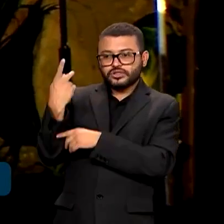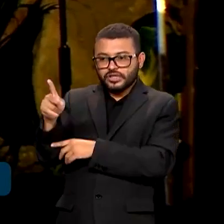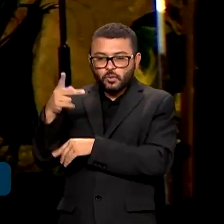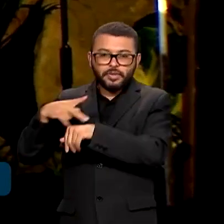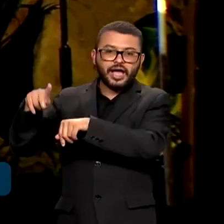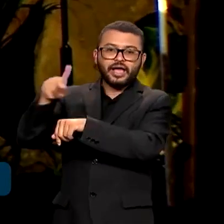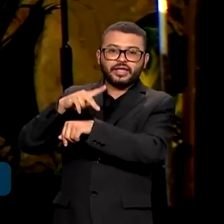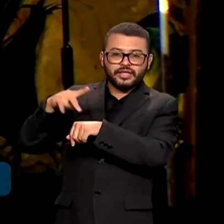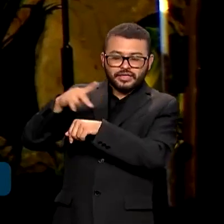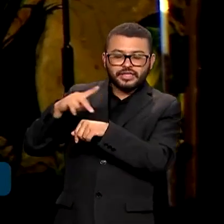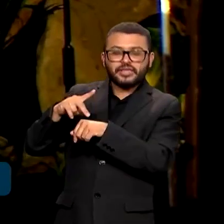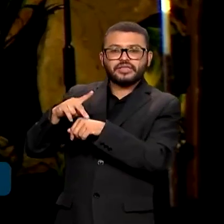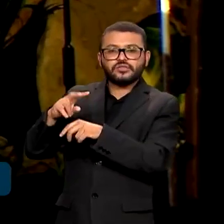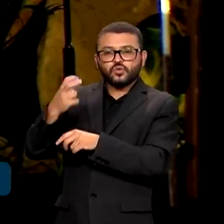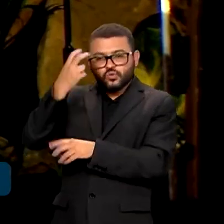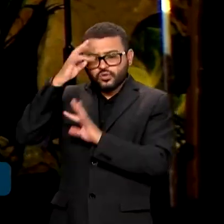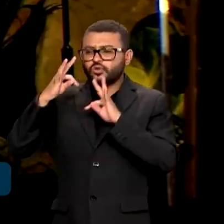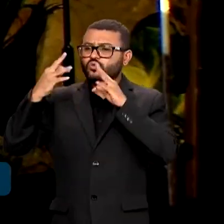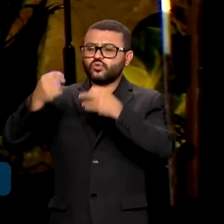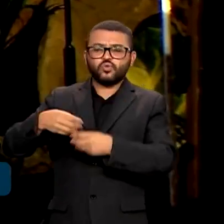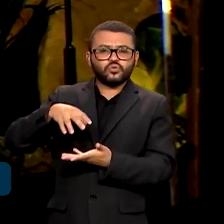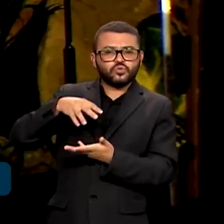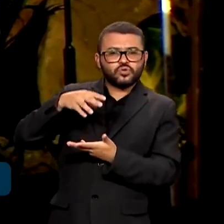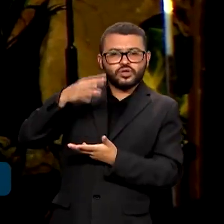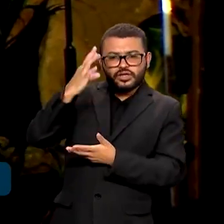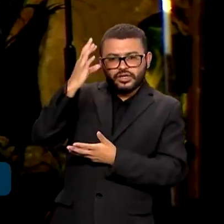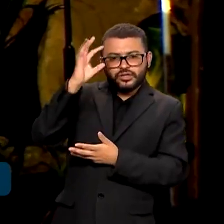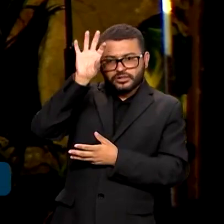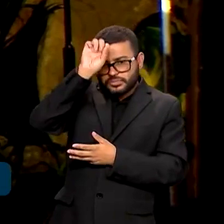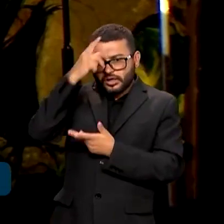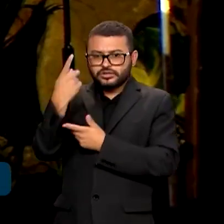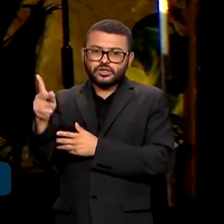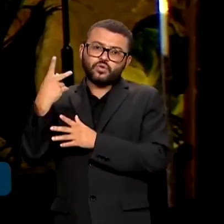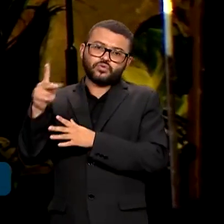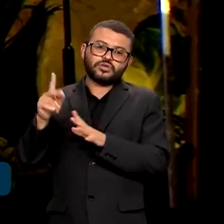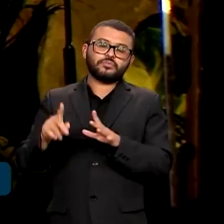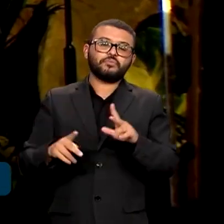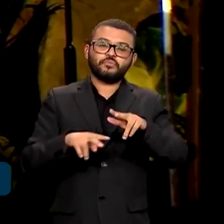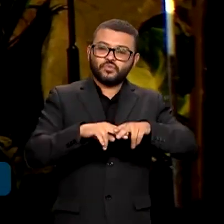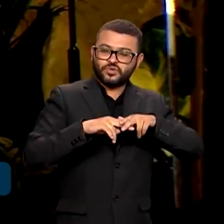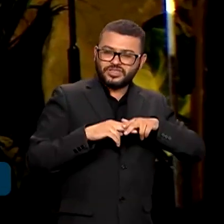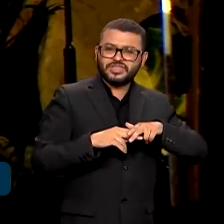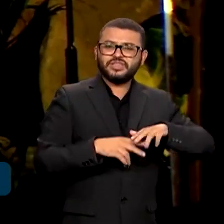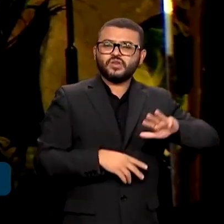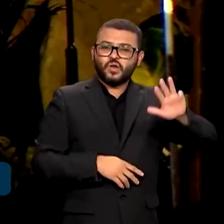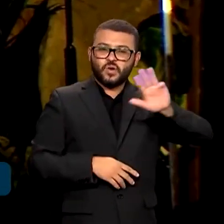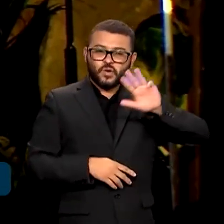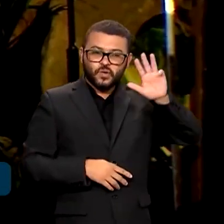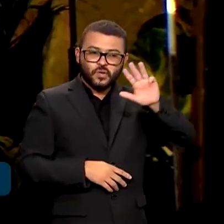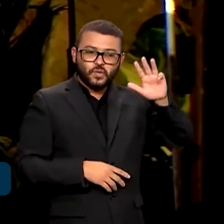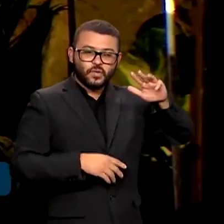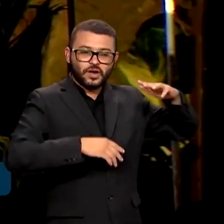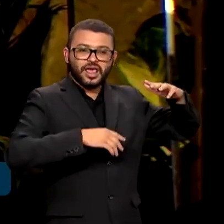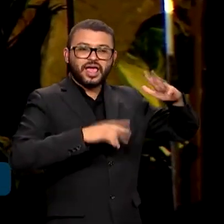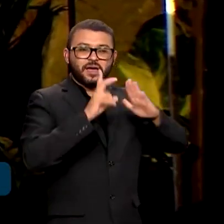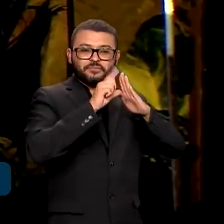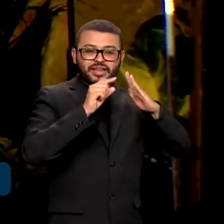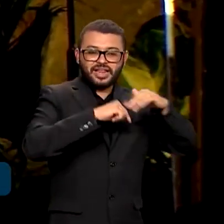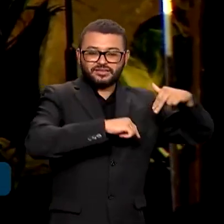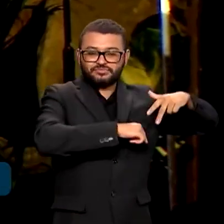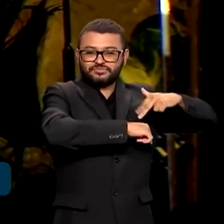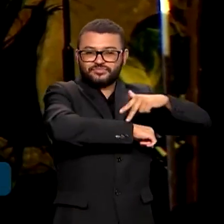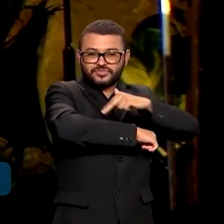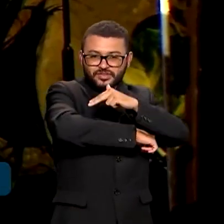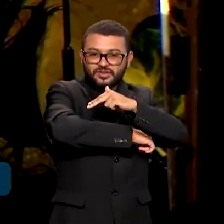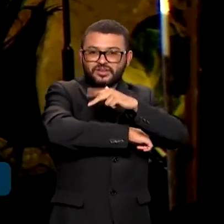sua espiritualidade. É por isso que o presidente Lula fez questão de subir a rampa junto com o